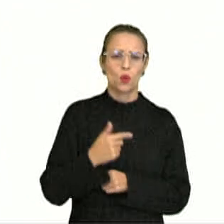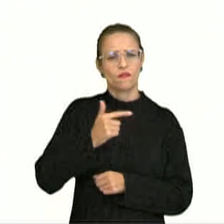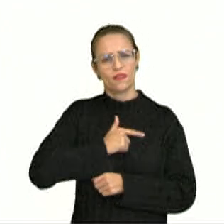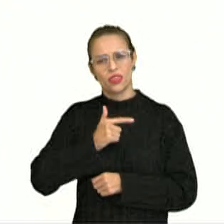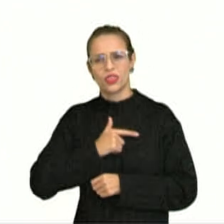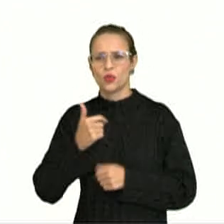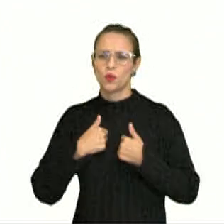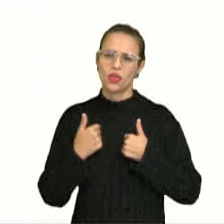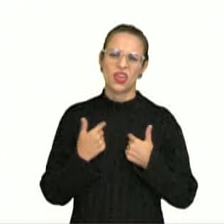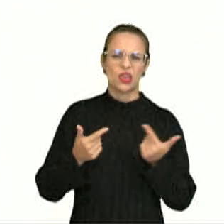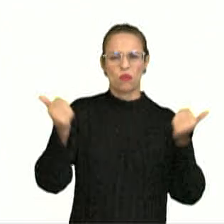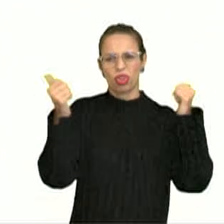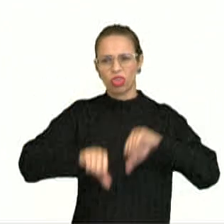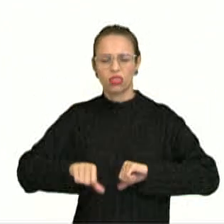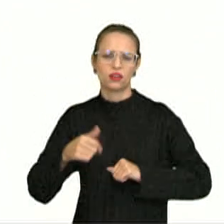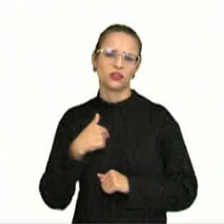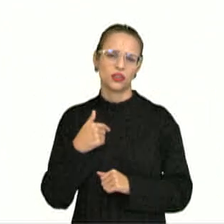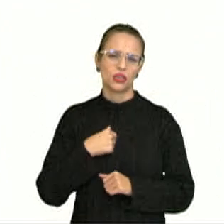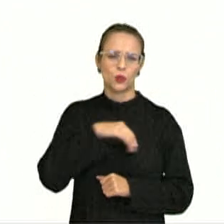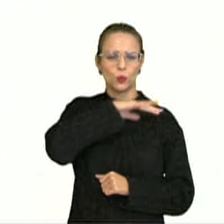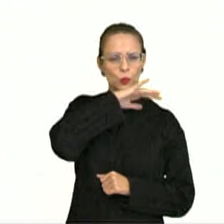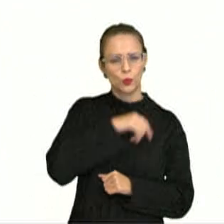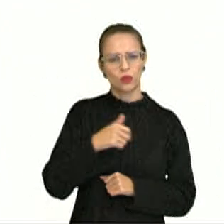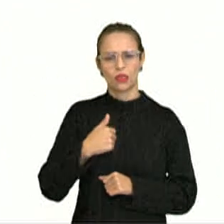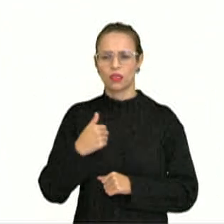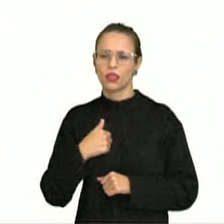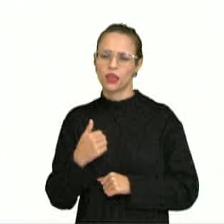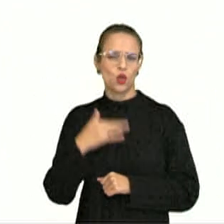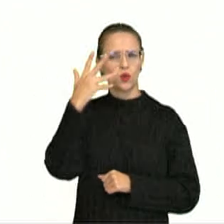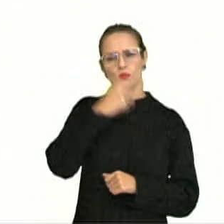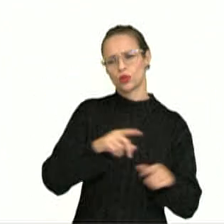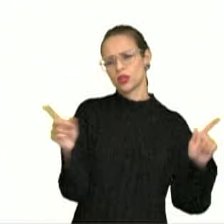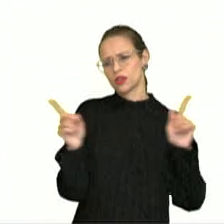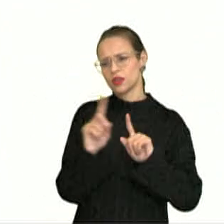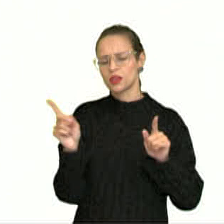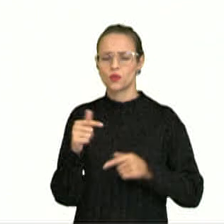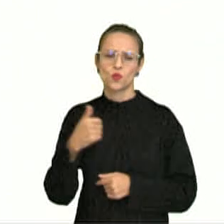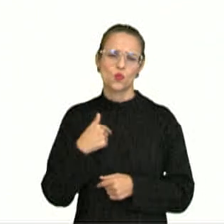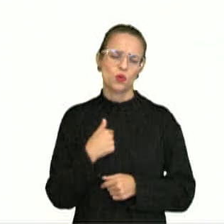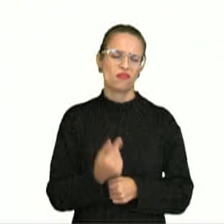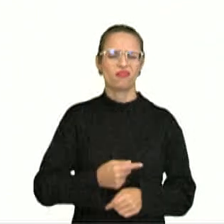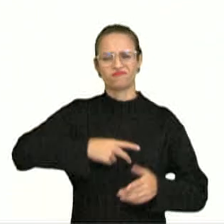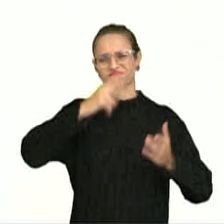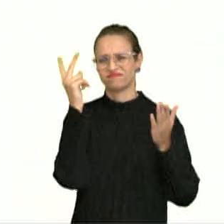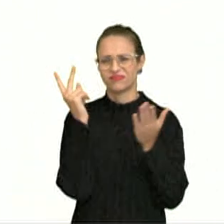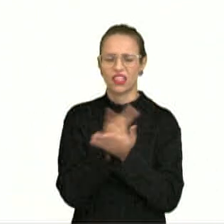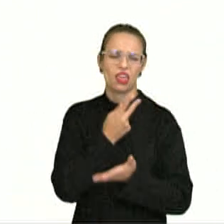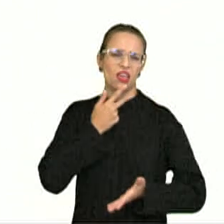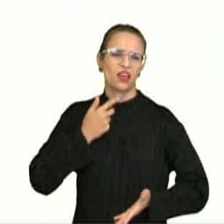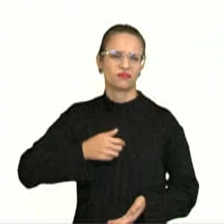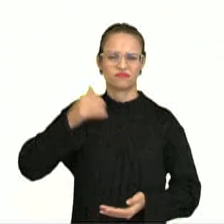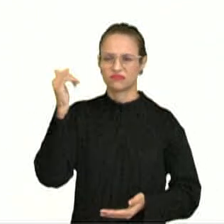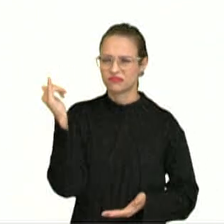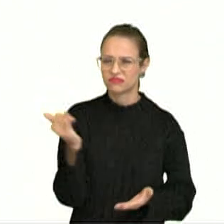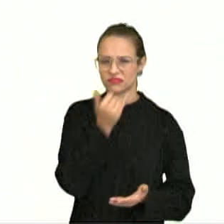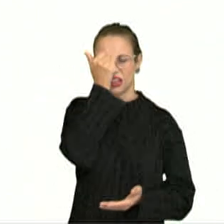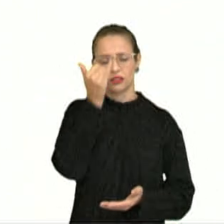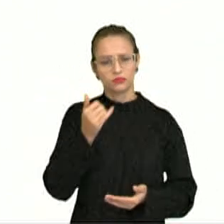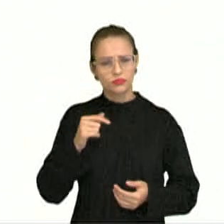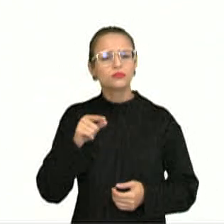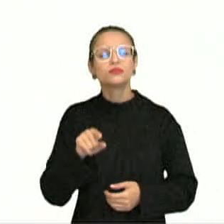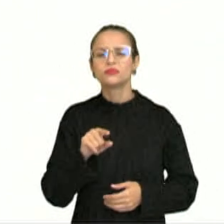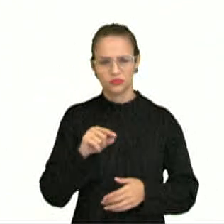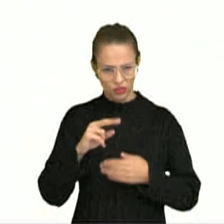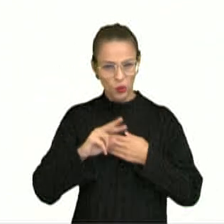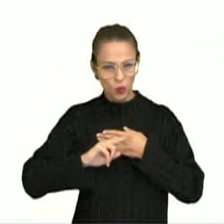feio, eu não presto para nada, eu sou ruim, eu não sou bonito, ou nada dá certo comigo. Será que isso tem